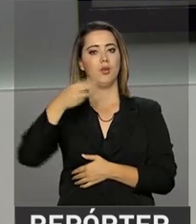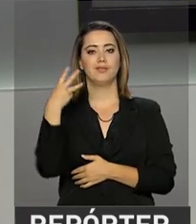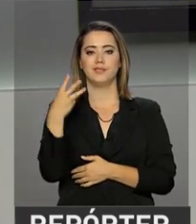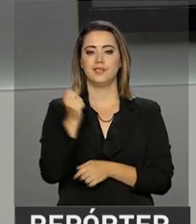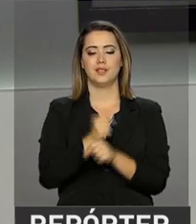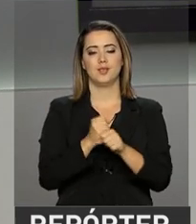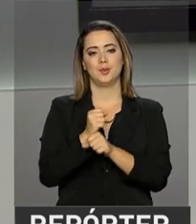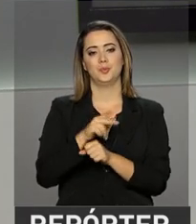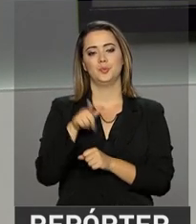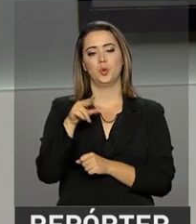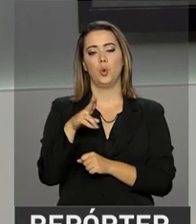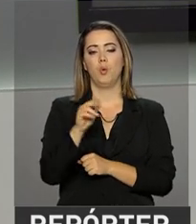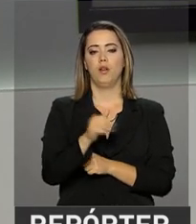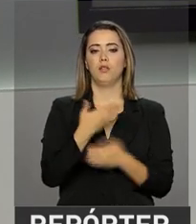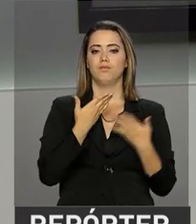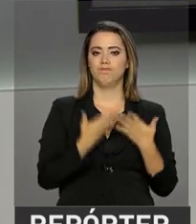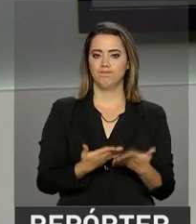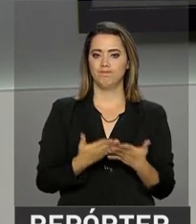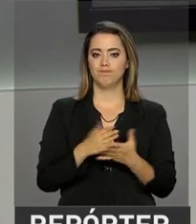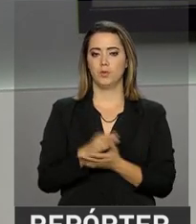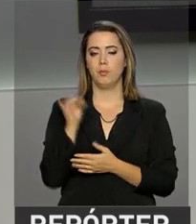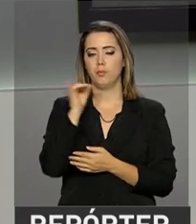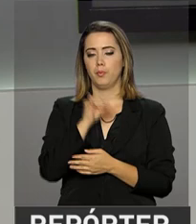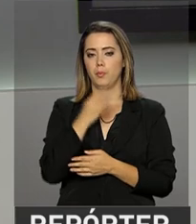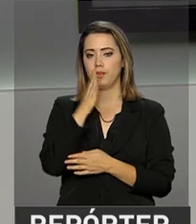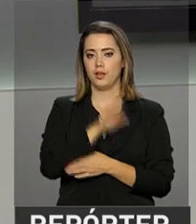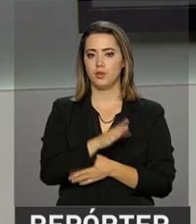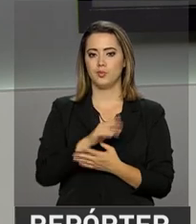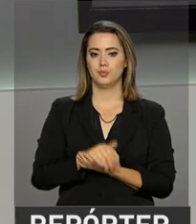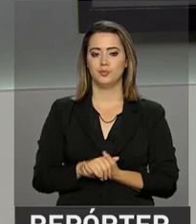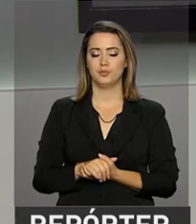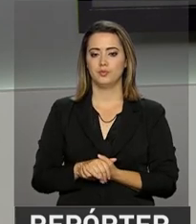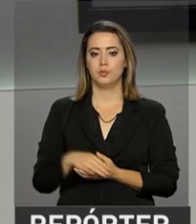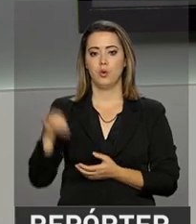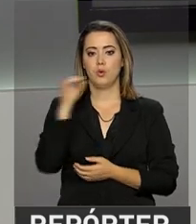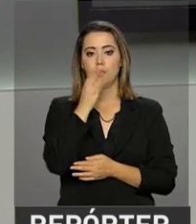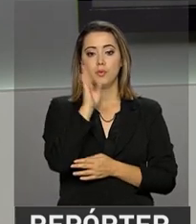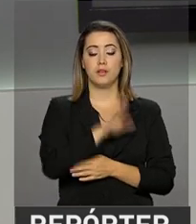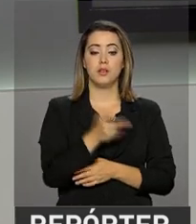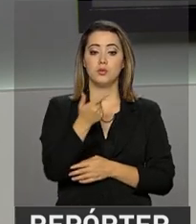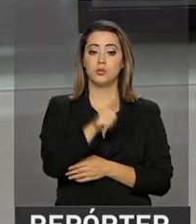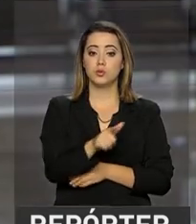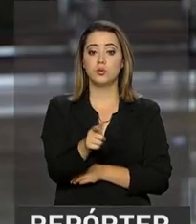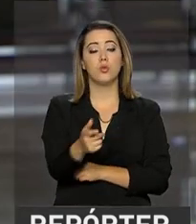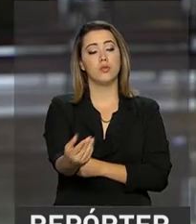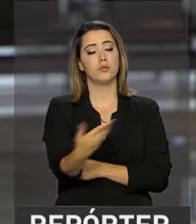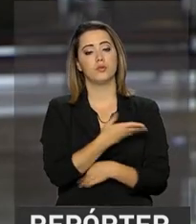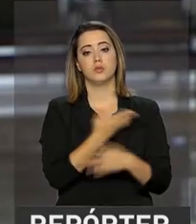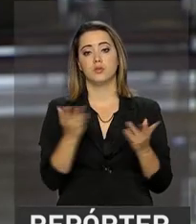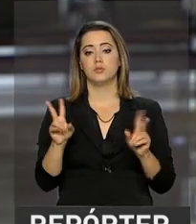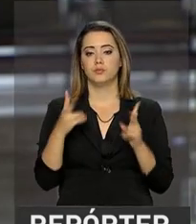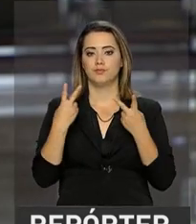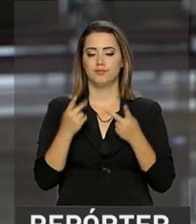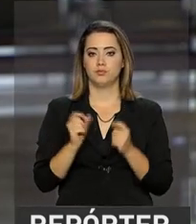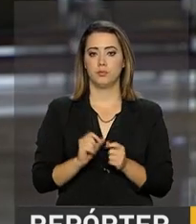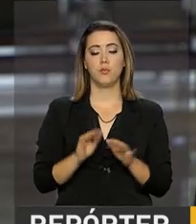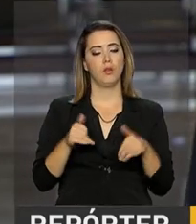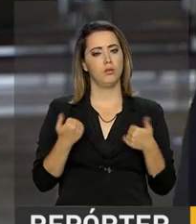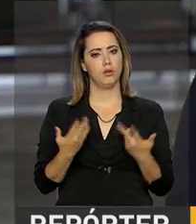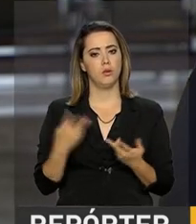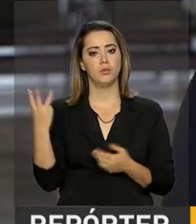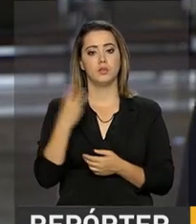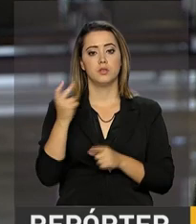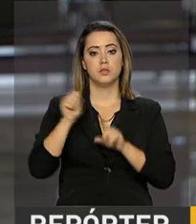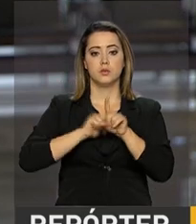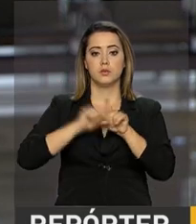os detalhes ao vivo pra gente Oi Luana boa tarde mais uma vez Olá Roberto Boa tarde novamente Boa tarde a todos que nos acompanham Pois é pelo